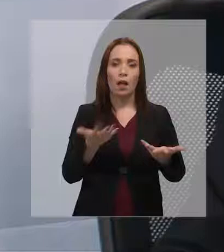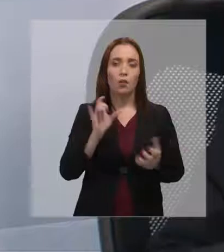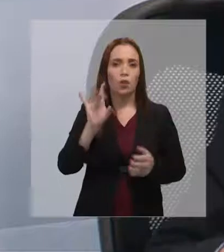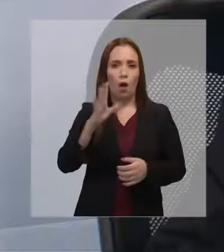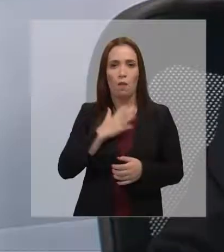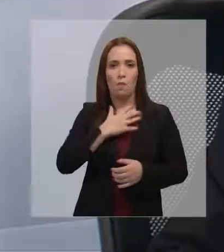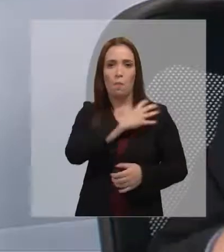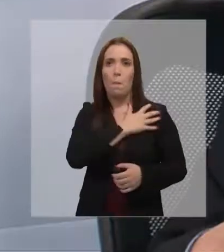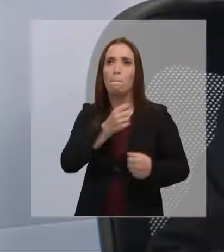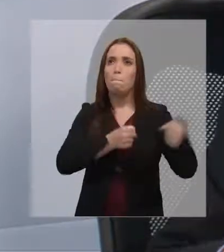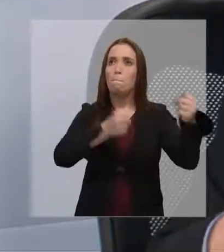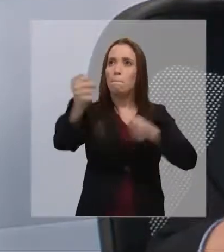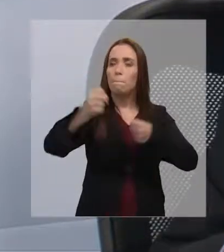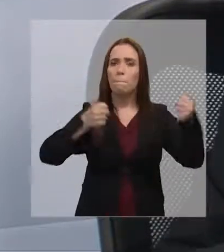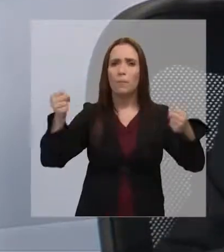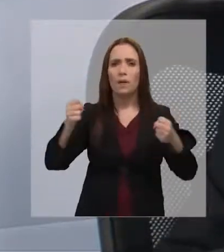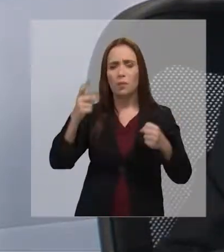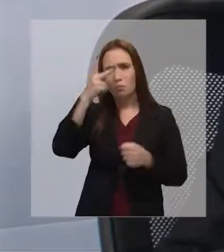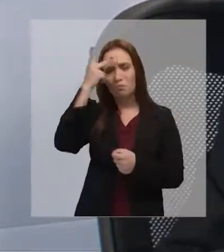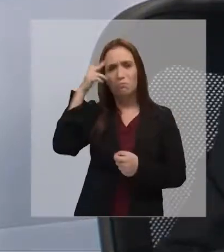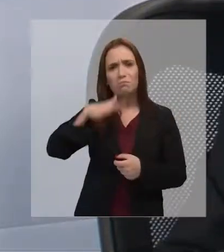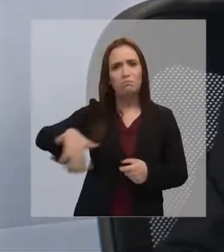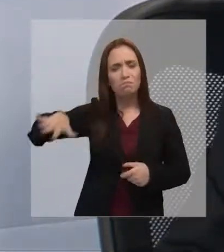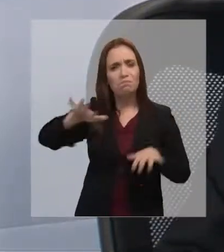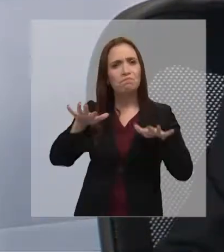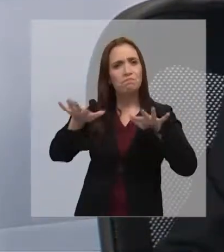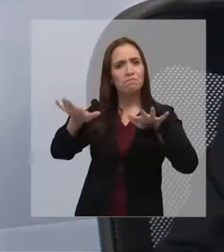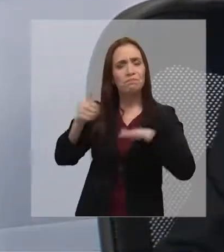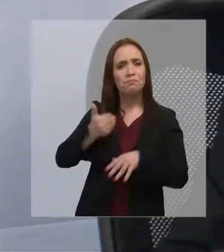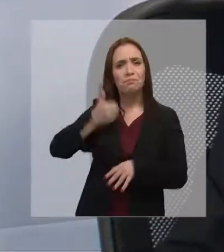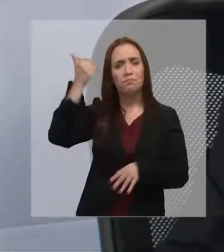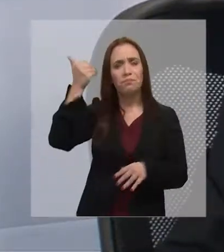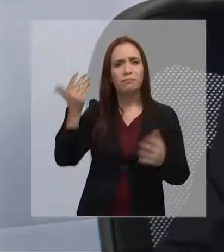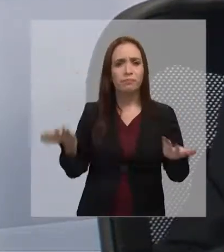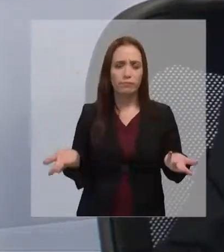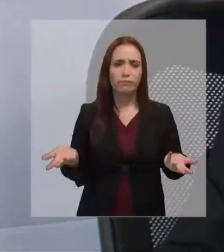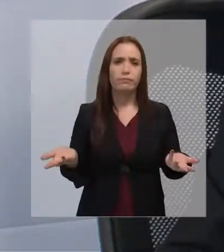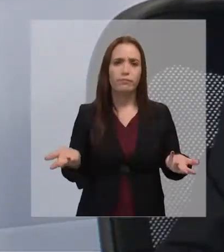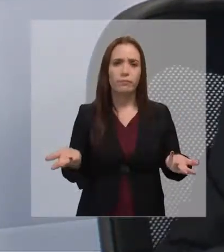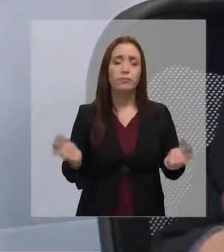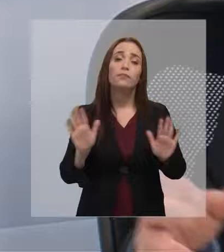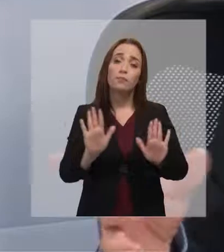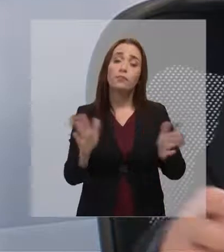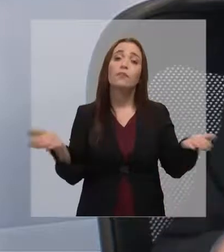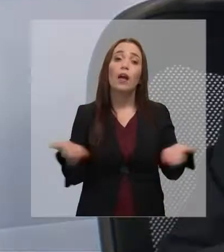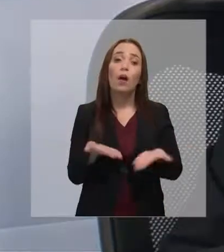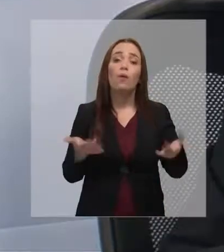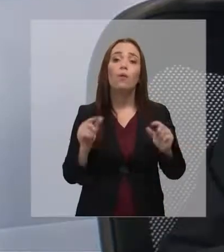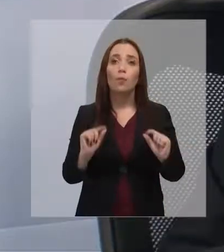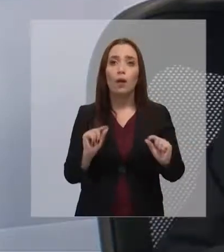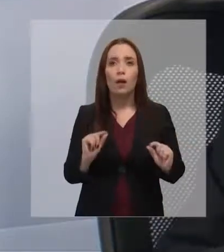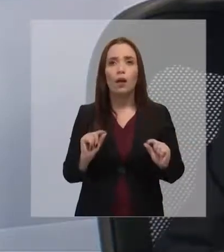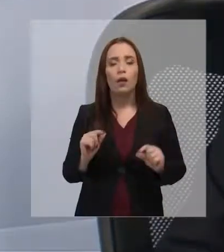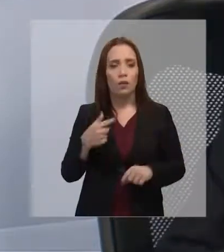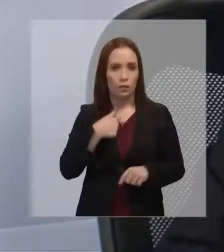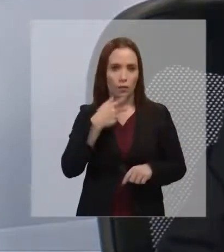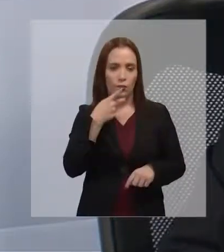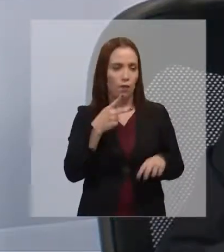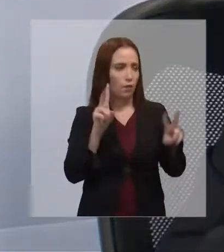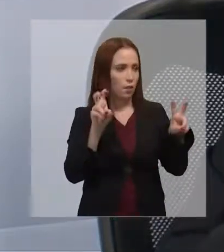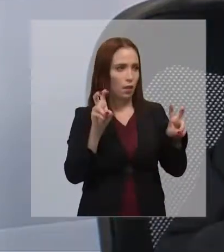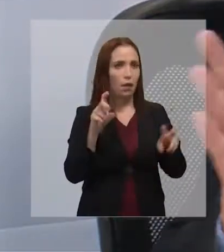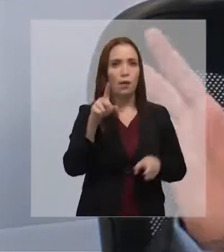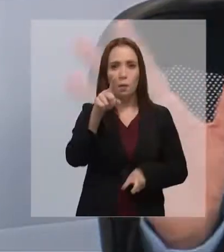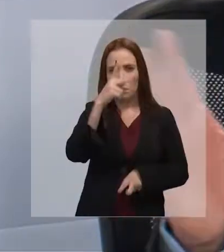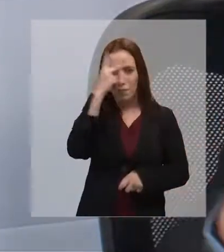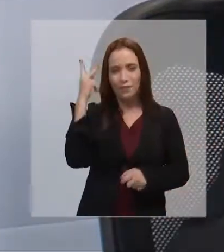dizer, essas coisas vêm criando um embaraço tão profundo que, de alguma maneira, vem minando. Agora, aquela história, eu vou usar um termo aqui